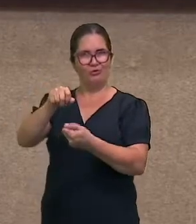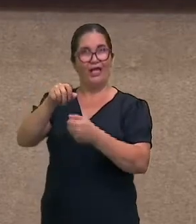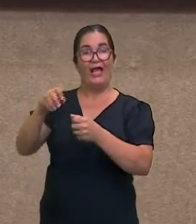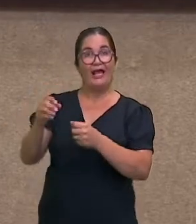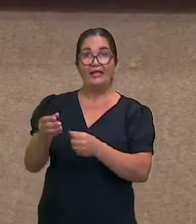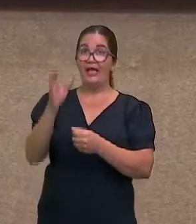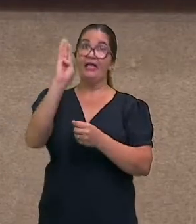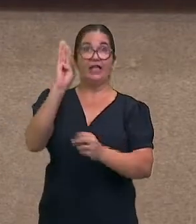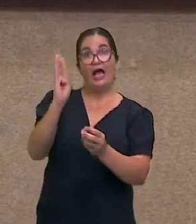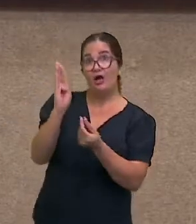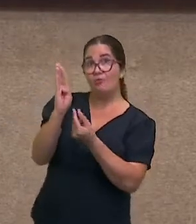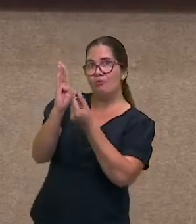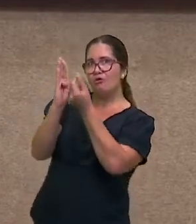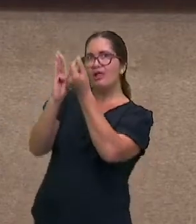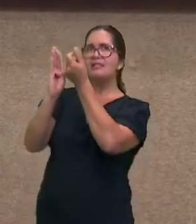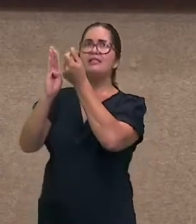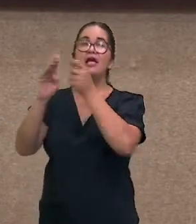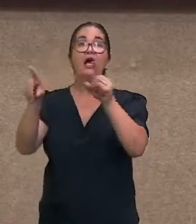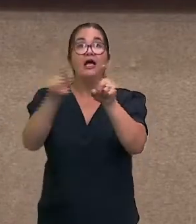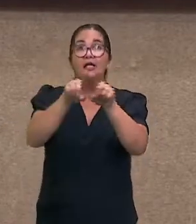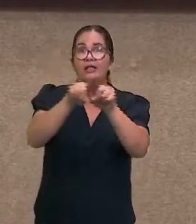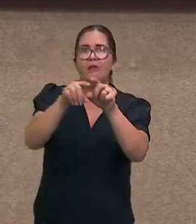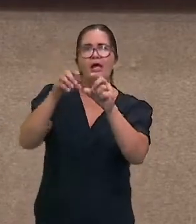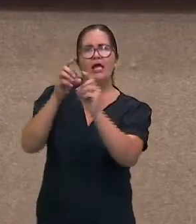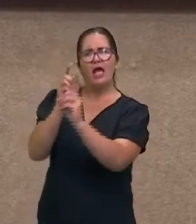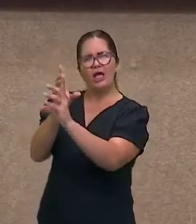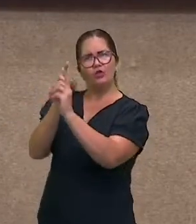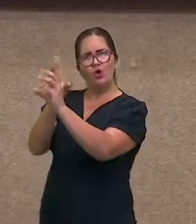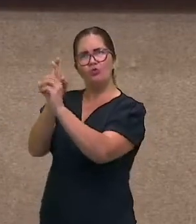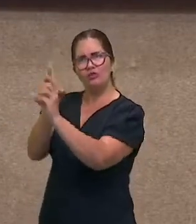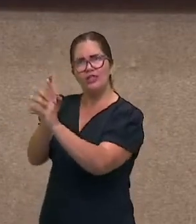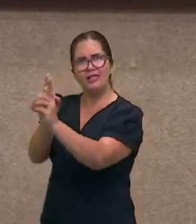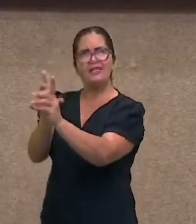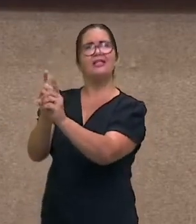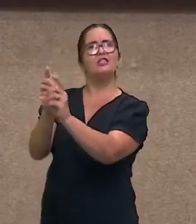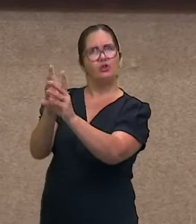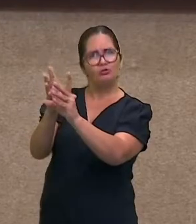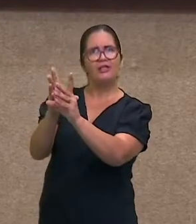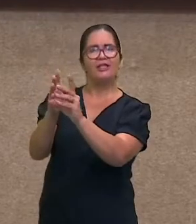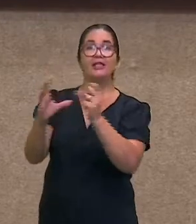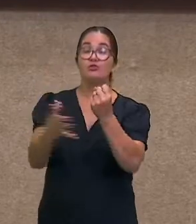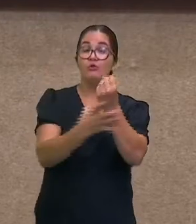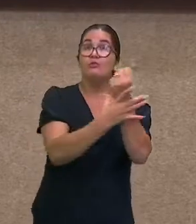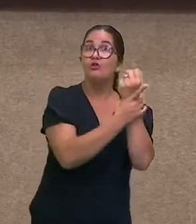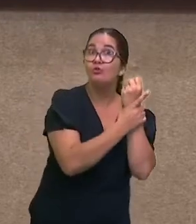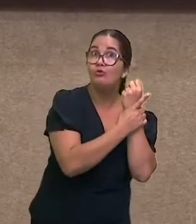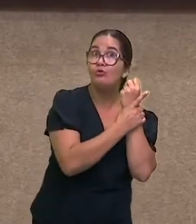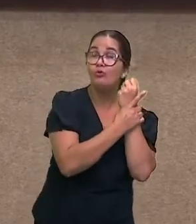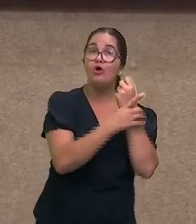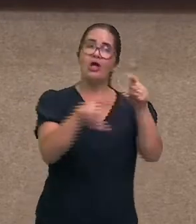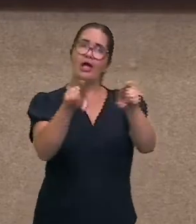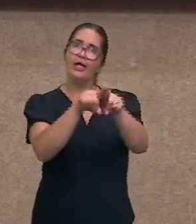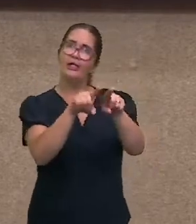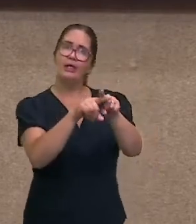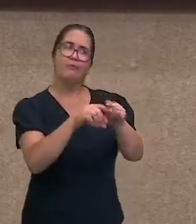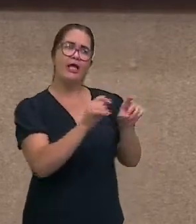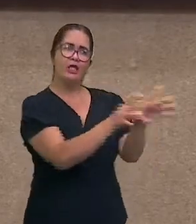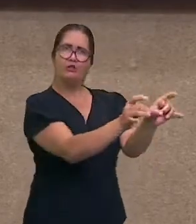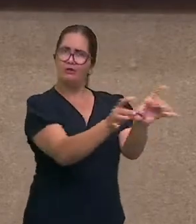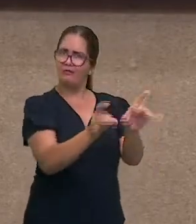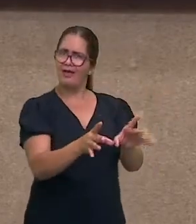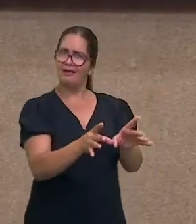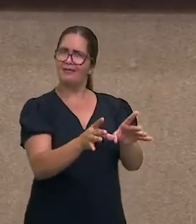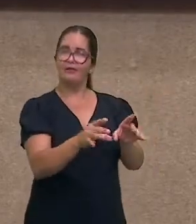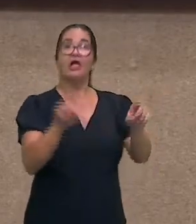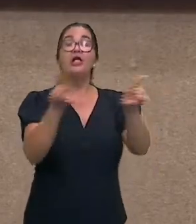pensadores negavam as doutrinas absolutistas e mercantilistas e apoiavam valores